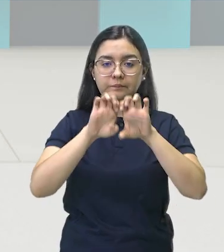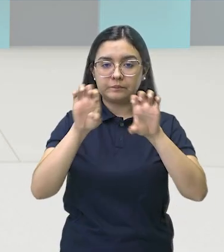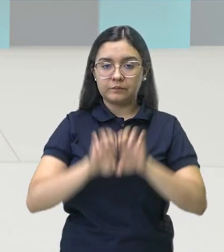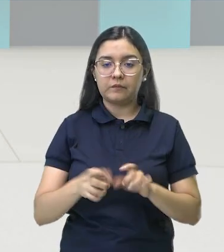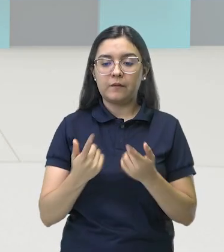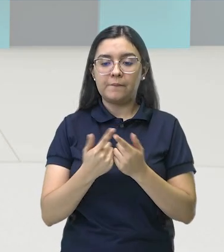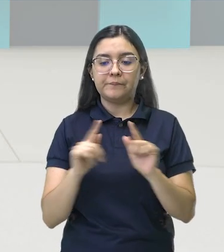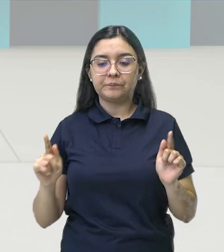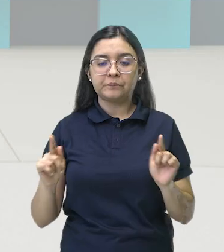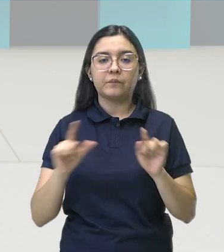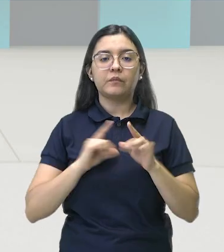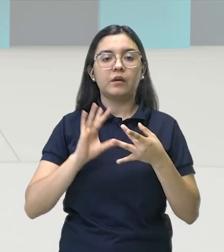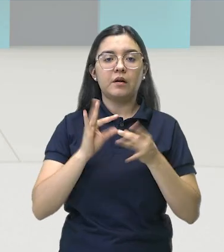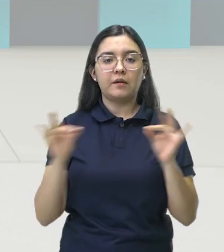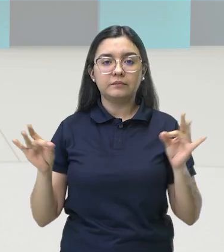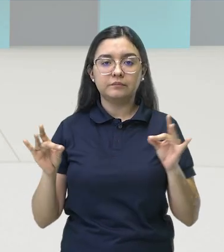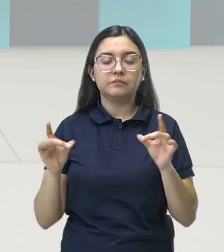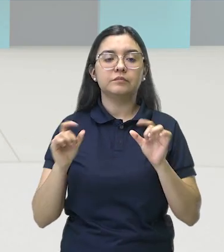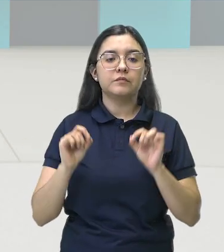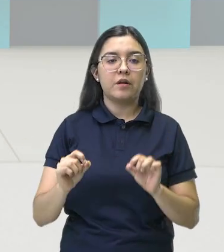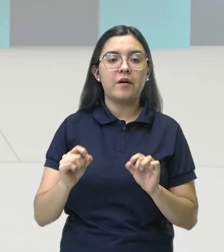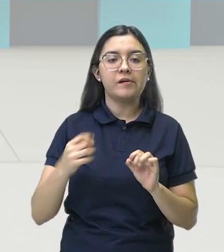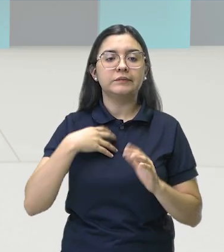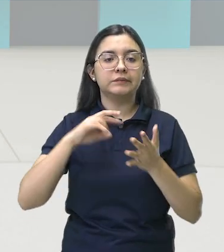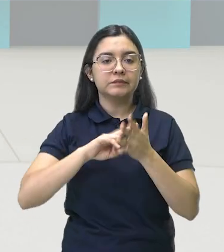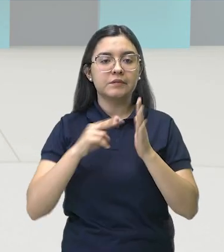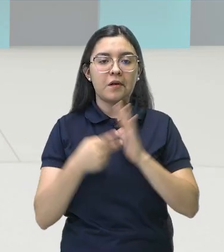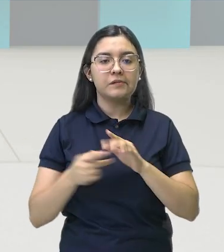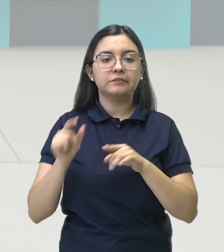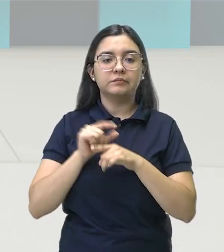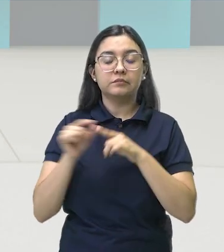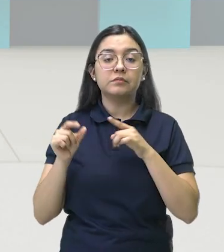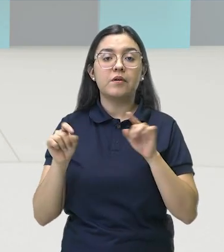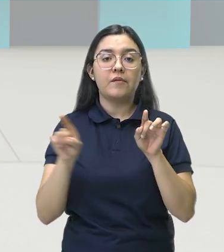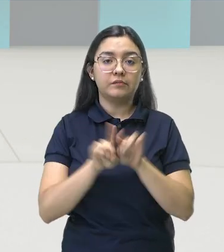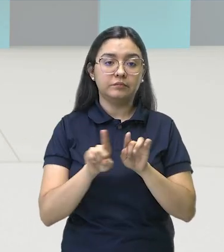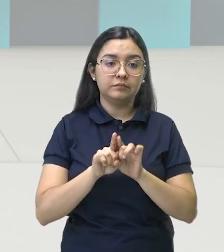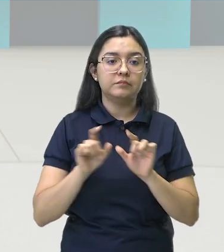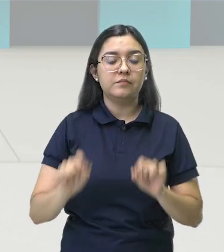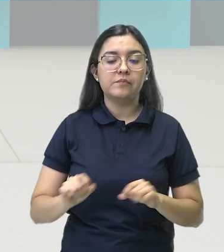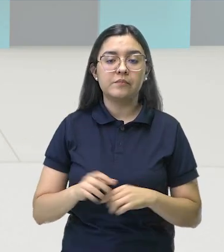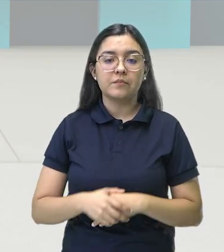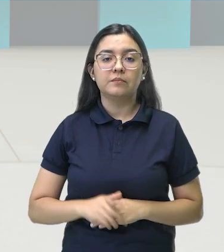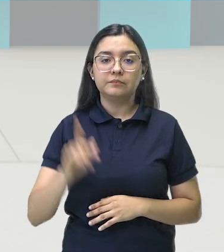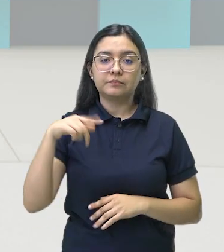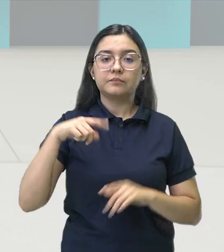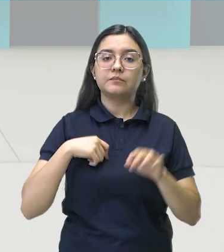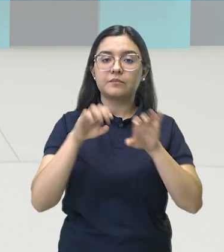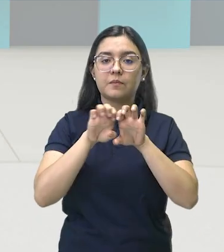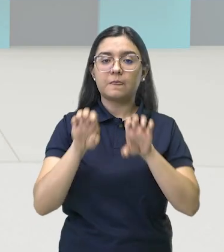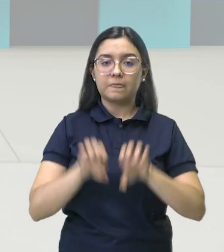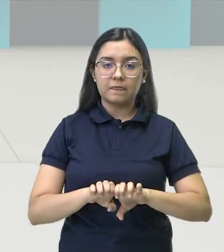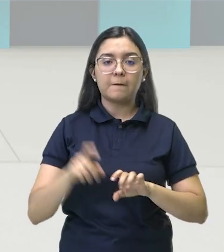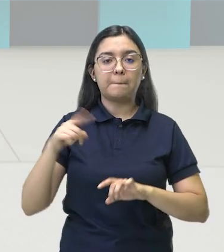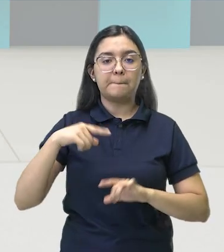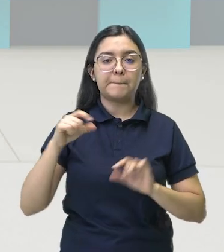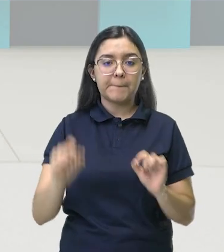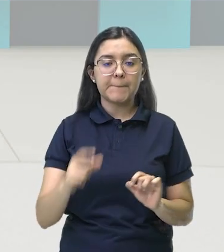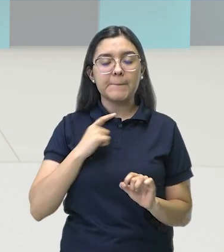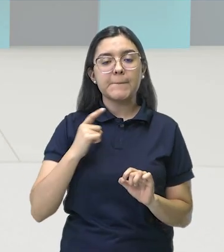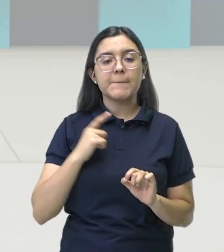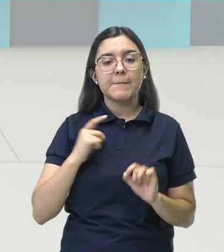gramatical, sintática, semântica, fonética. Então, essa estrutura, ela te deixa